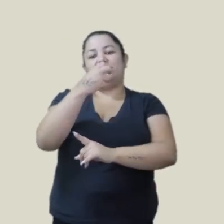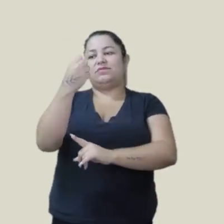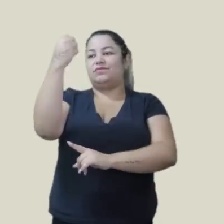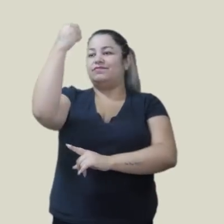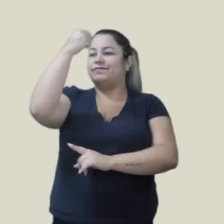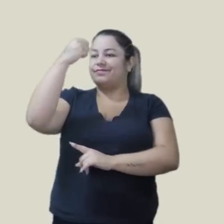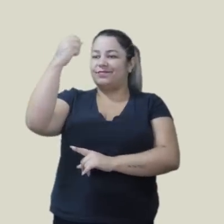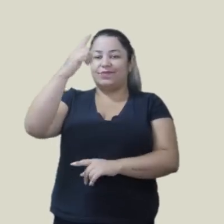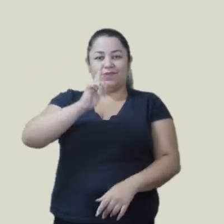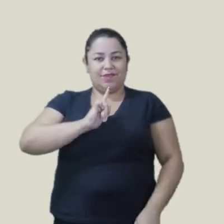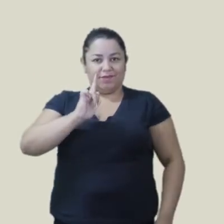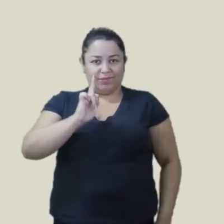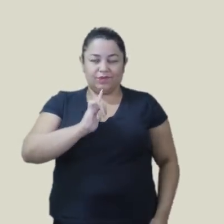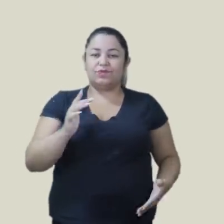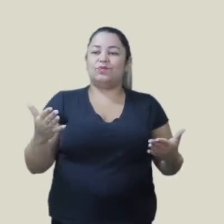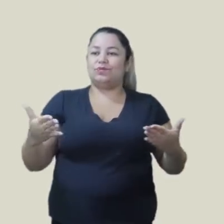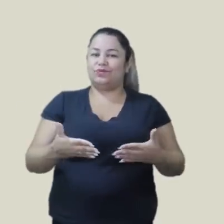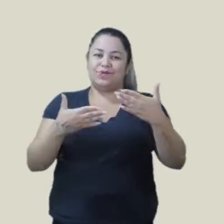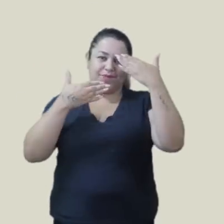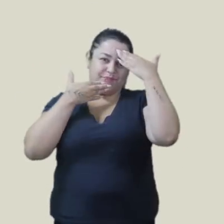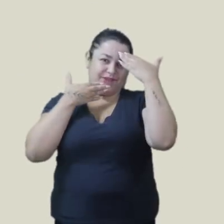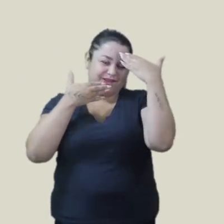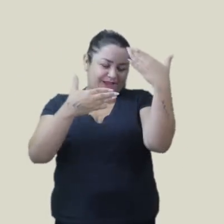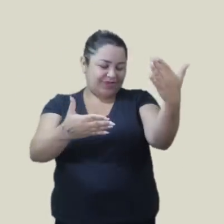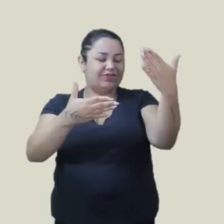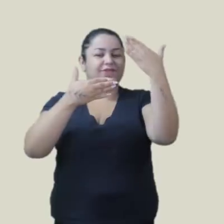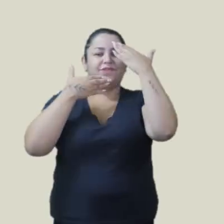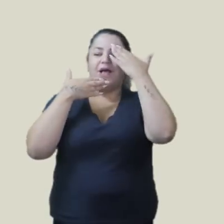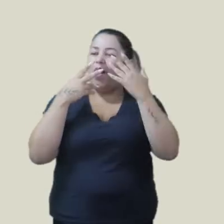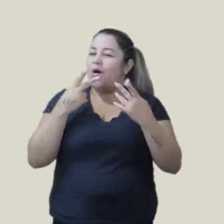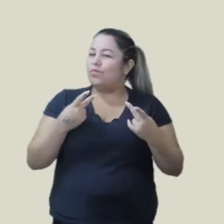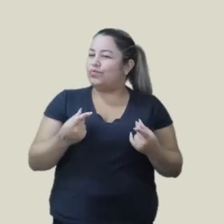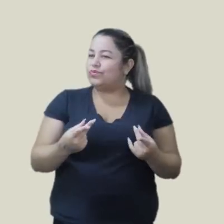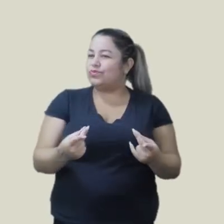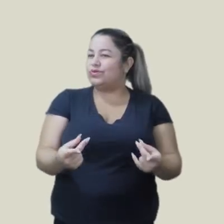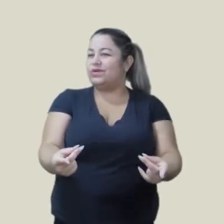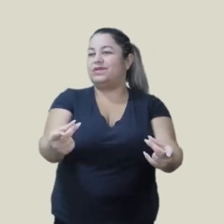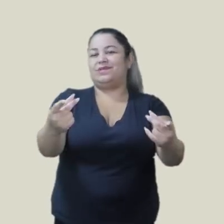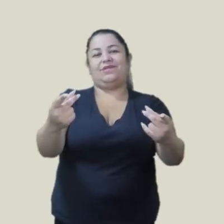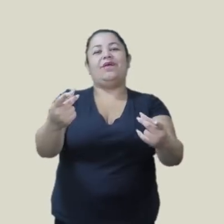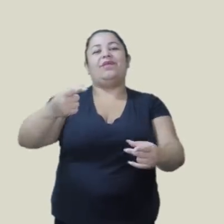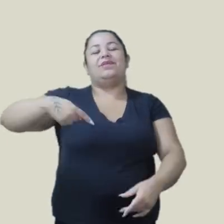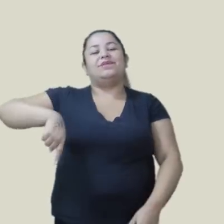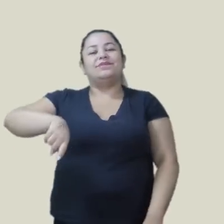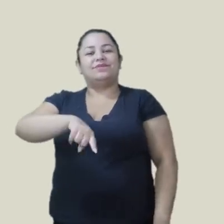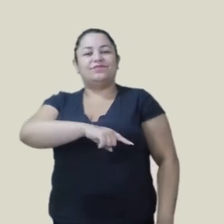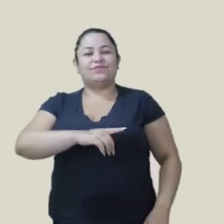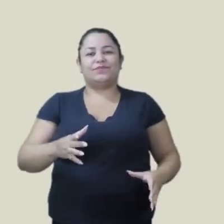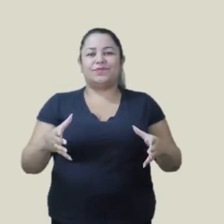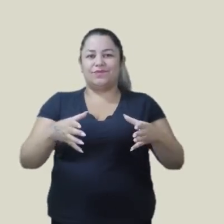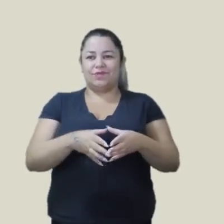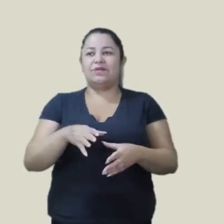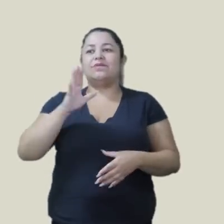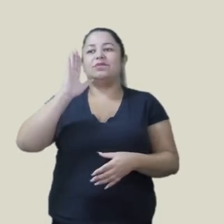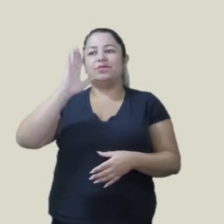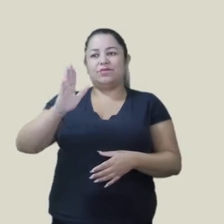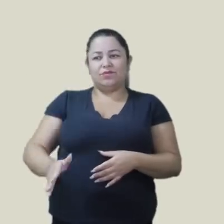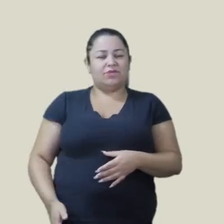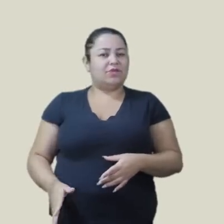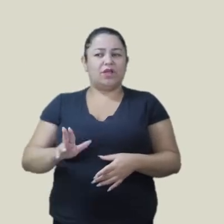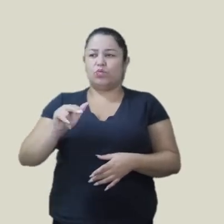nós temos hoje. Obrigado. Gratidão eterna aos da nossa classe que jamais baixaram a